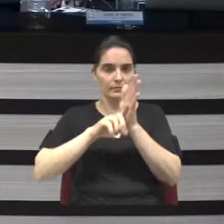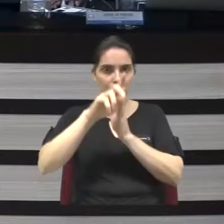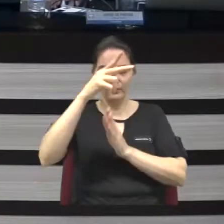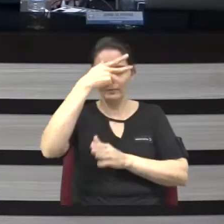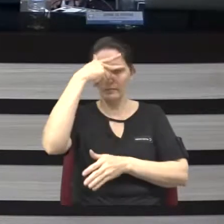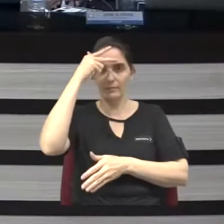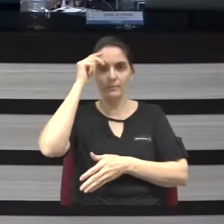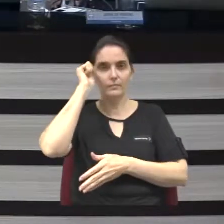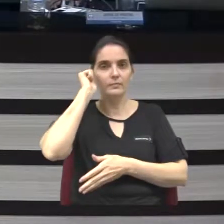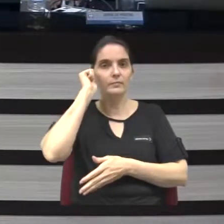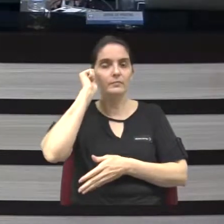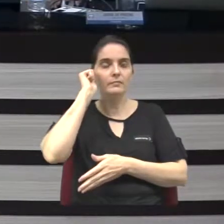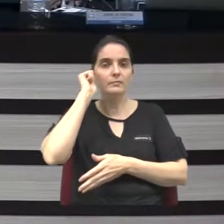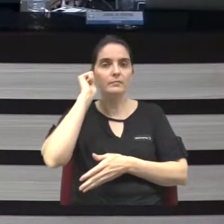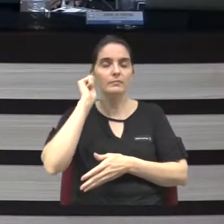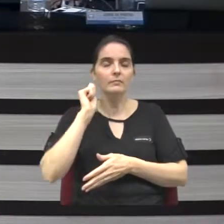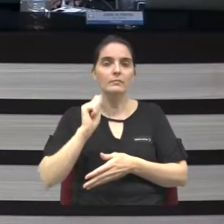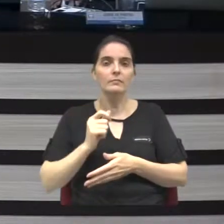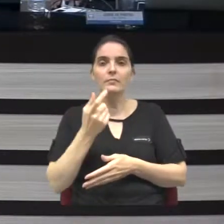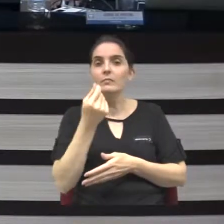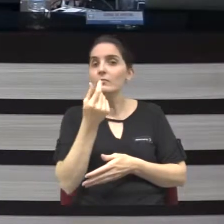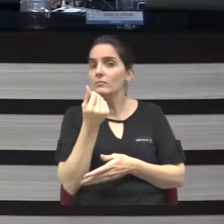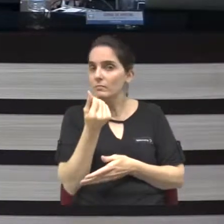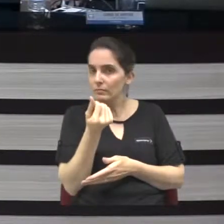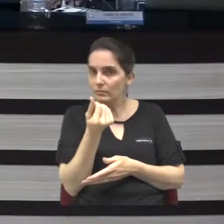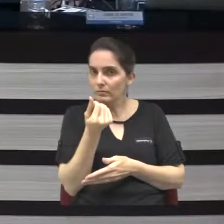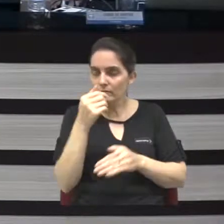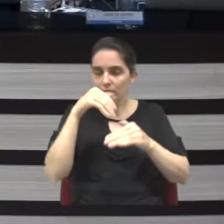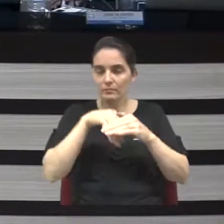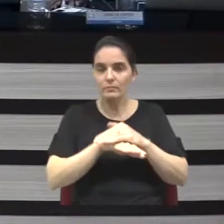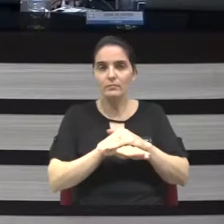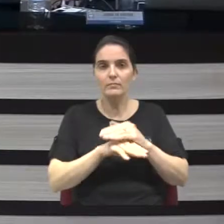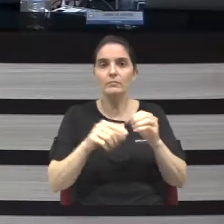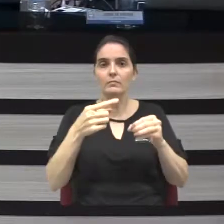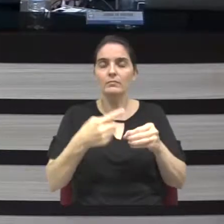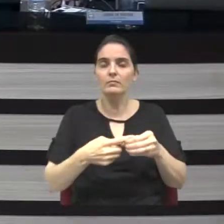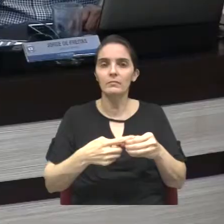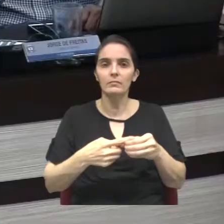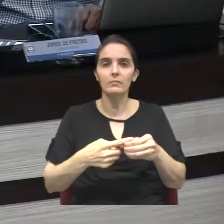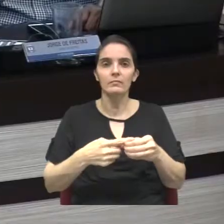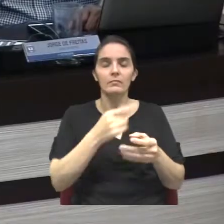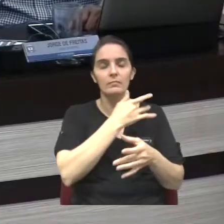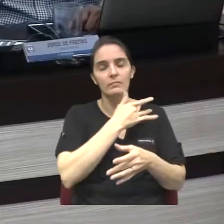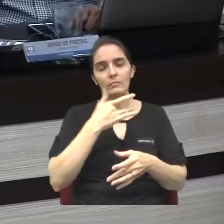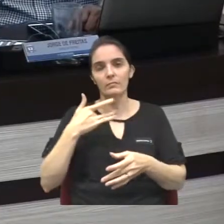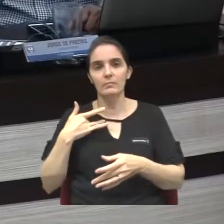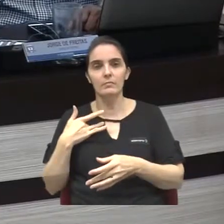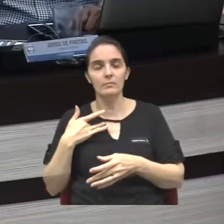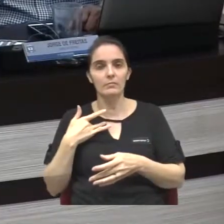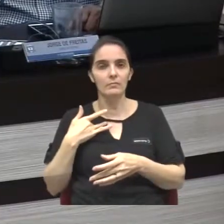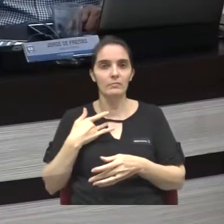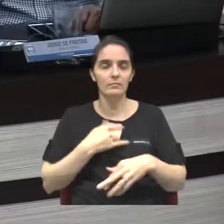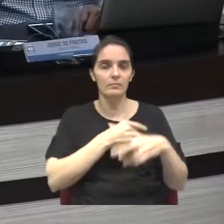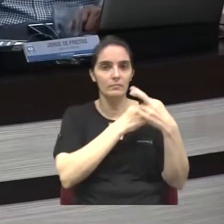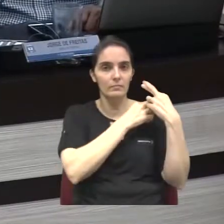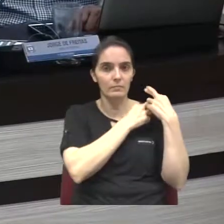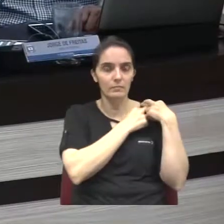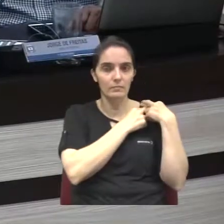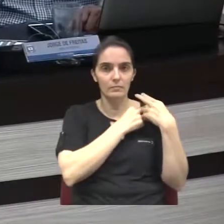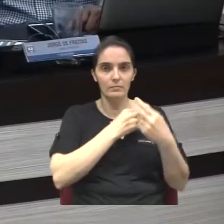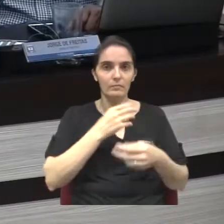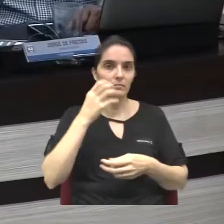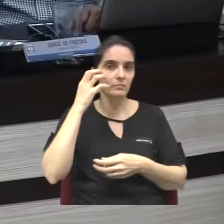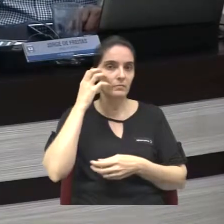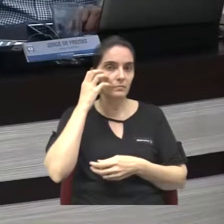sobre a movimentação financeira do Fundo Municipal de Saúde. Autoria, vereador Marcelo Rossi. O